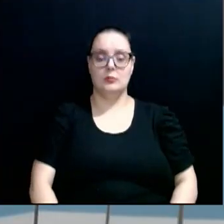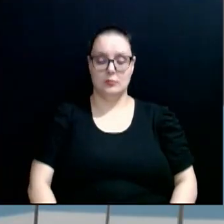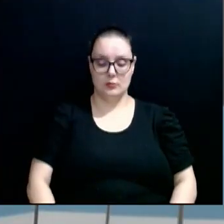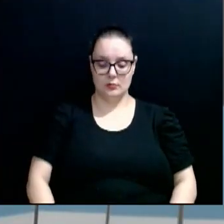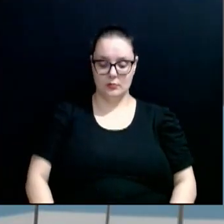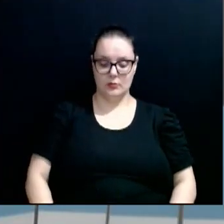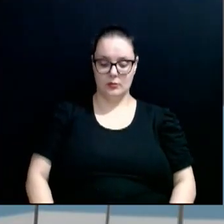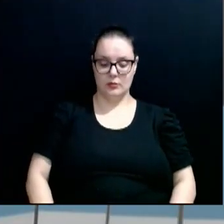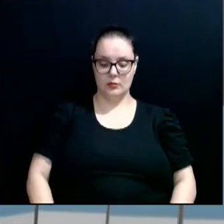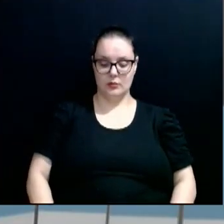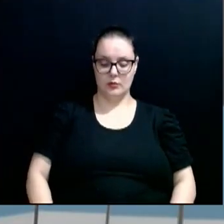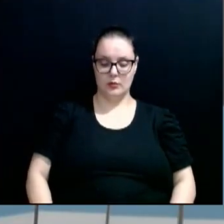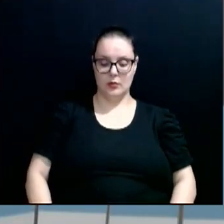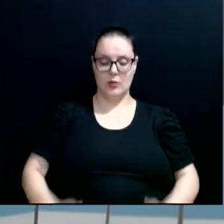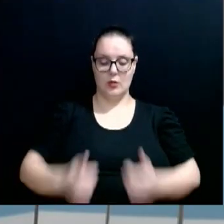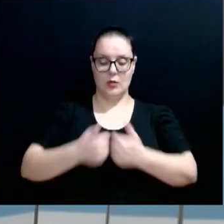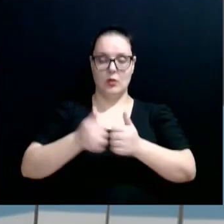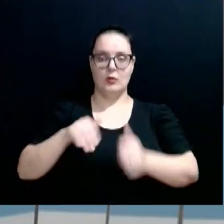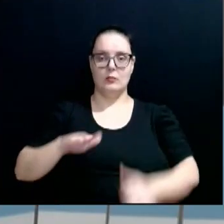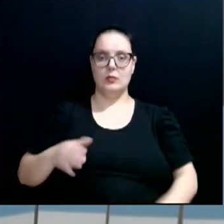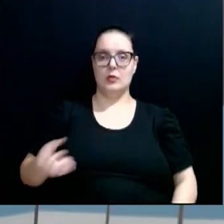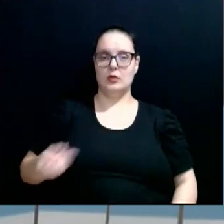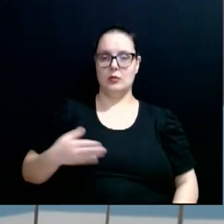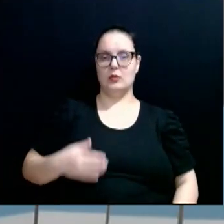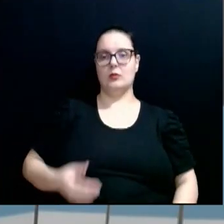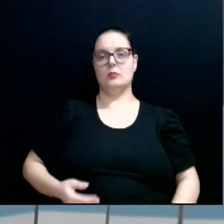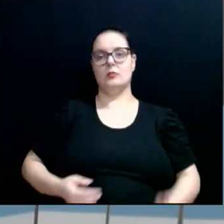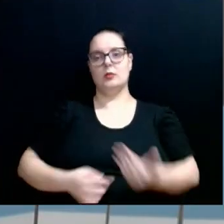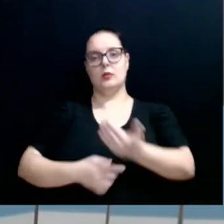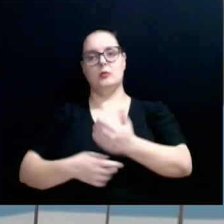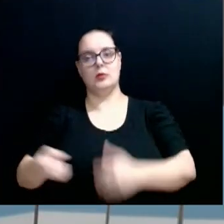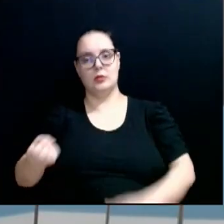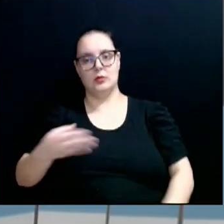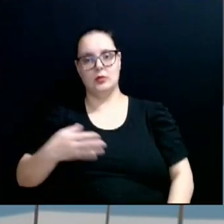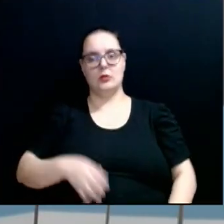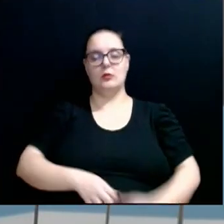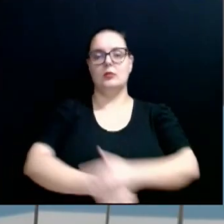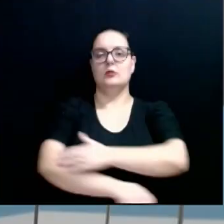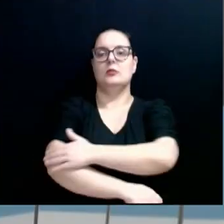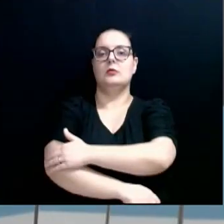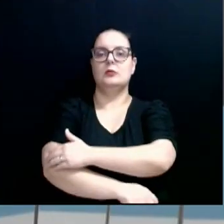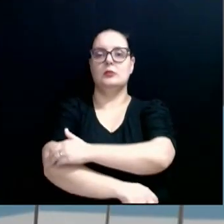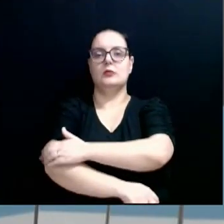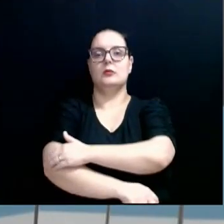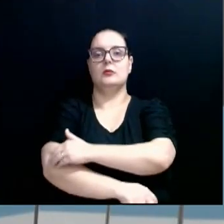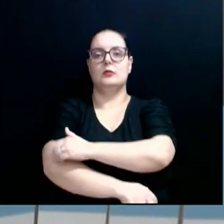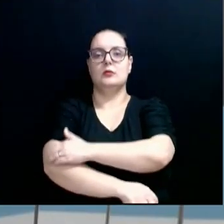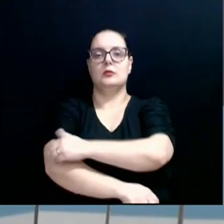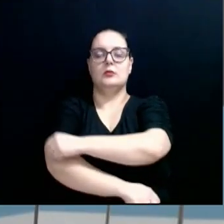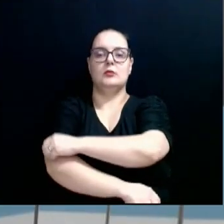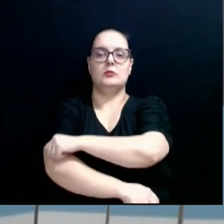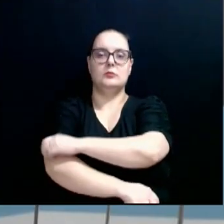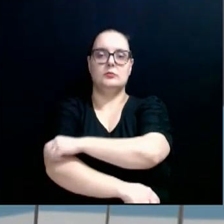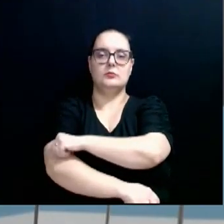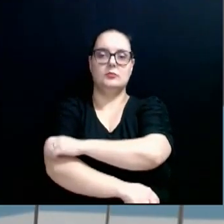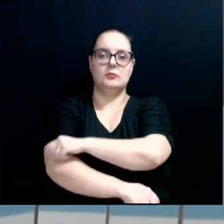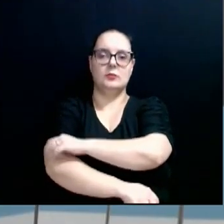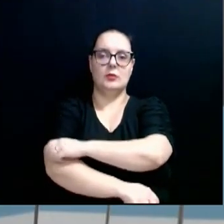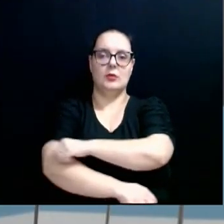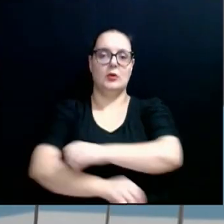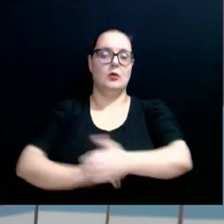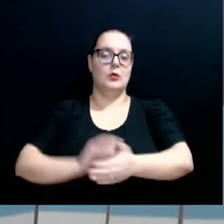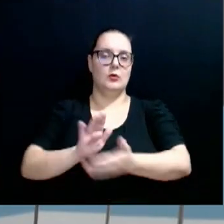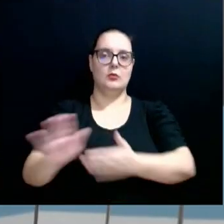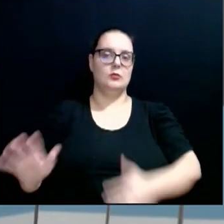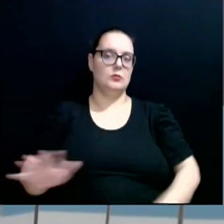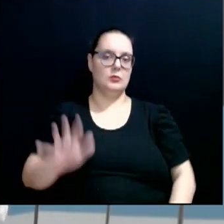mais novos, tecnologia mais nova, o custo vai aumentar. Né? A gente não pode fugir disso, da realidade. O